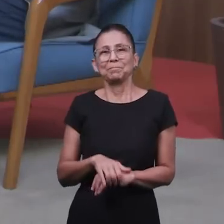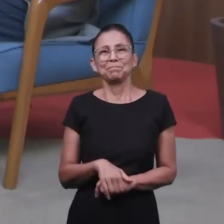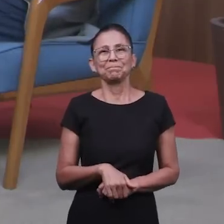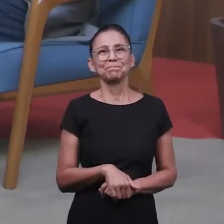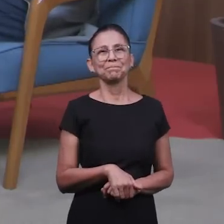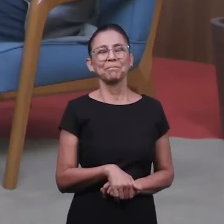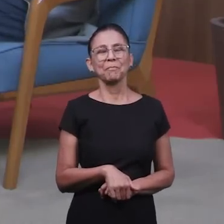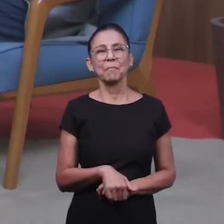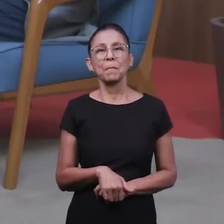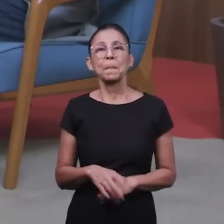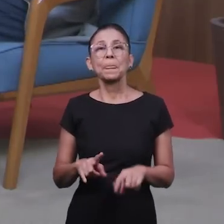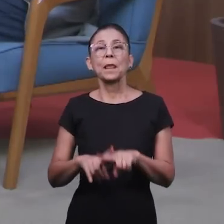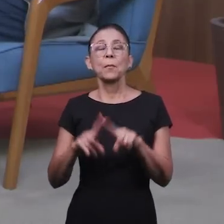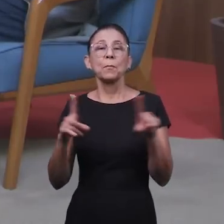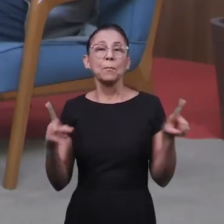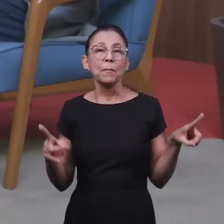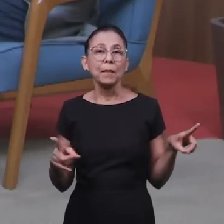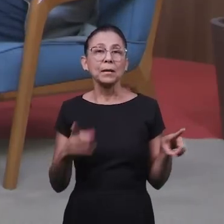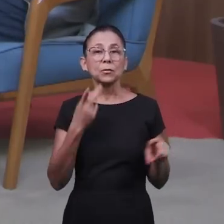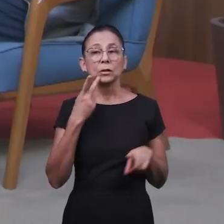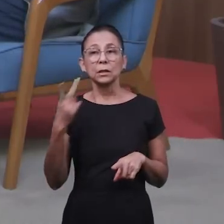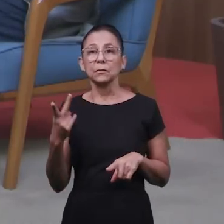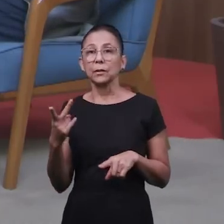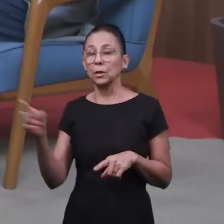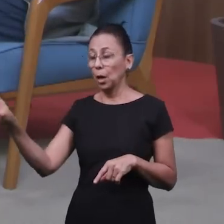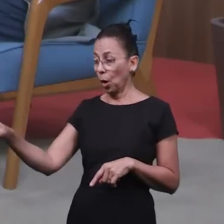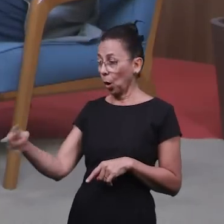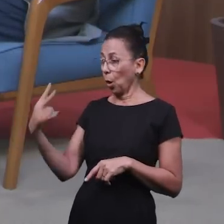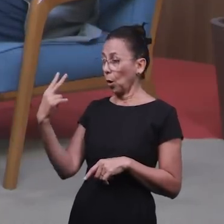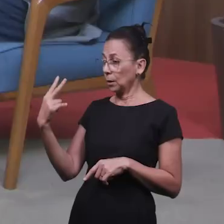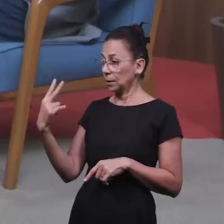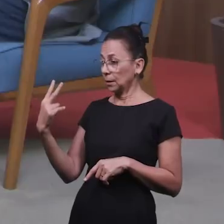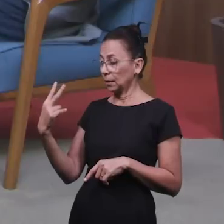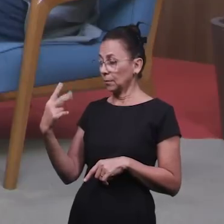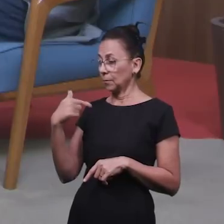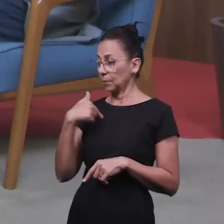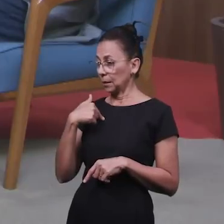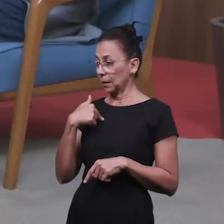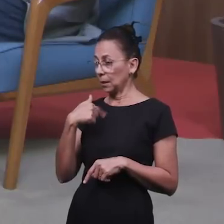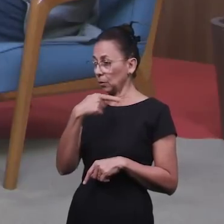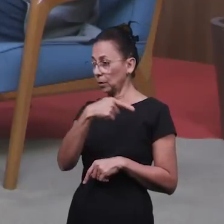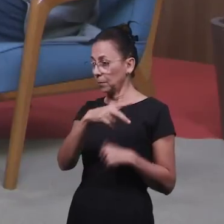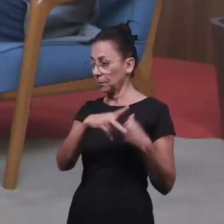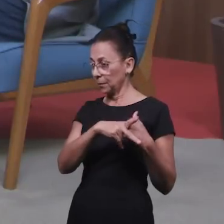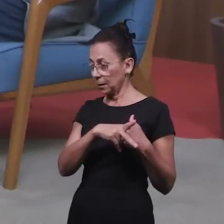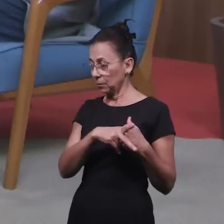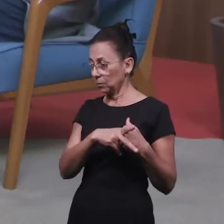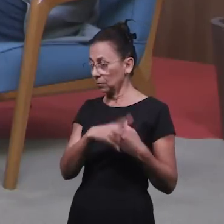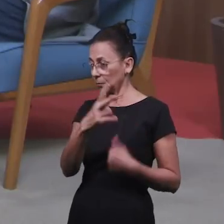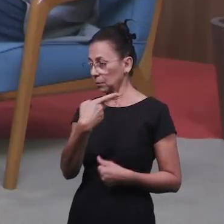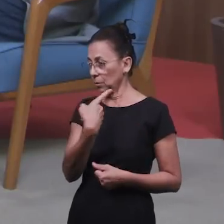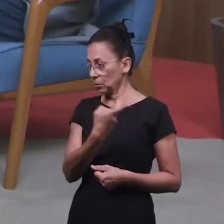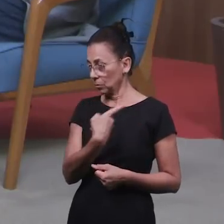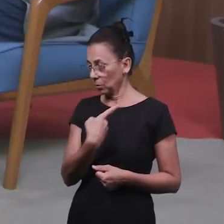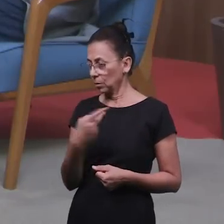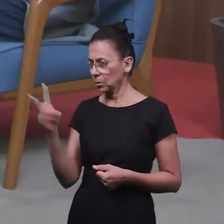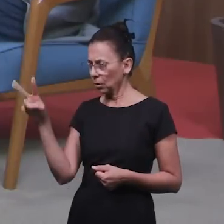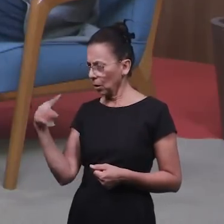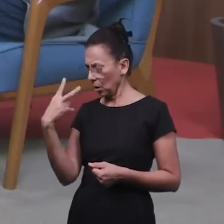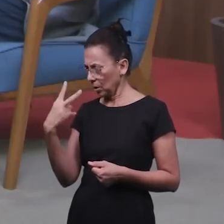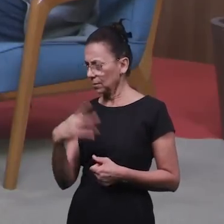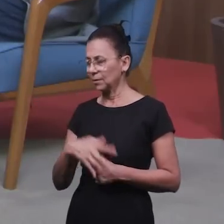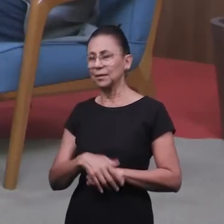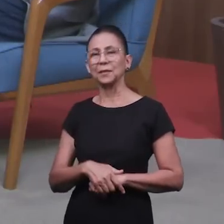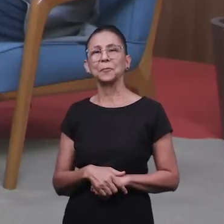igreja, ela, a face dela, quando ela diz olha para nós, é exatamente porque